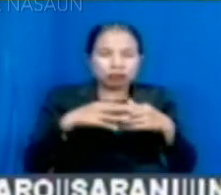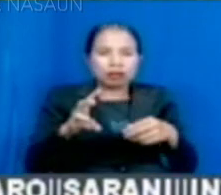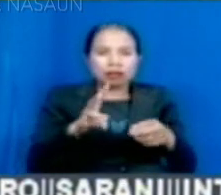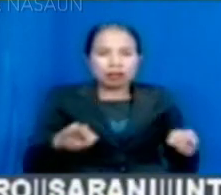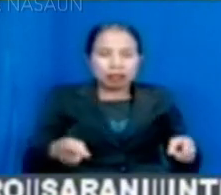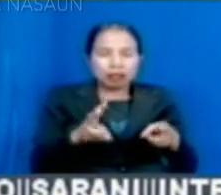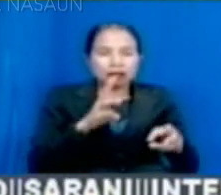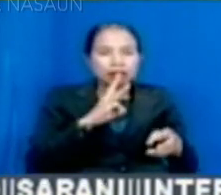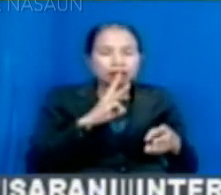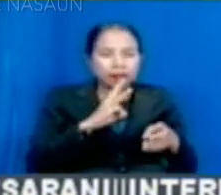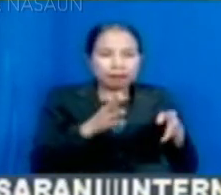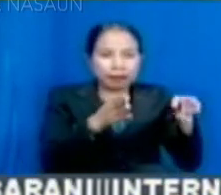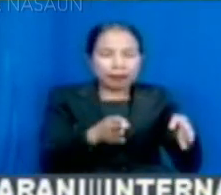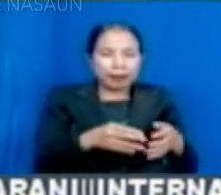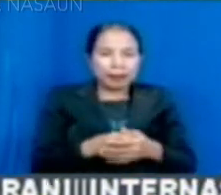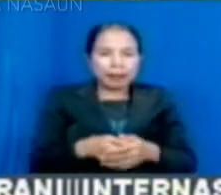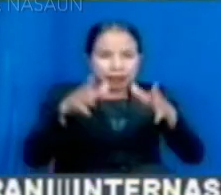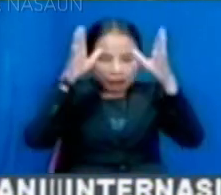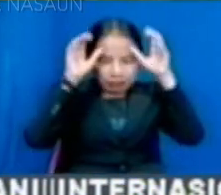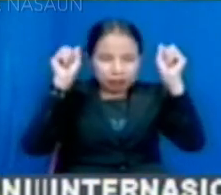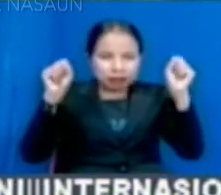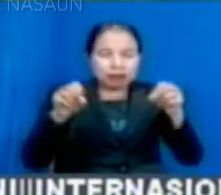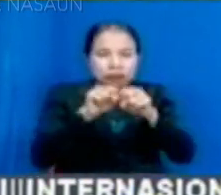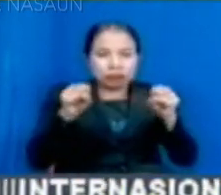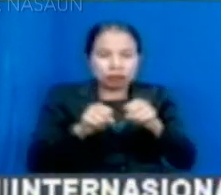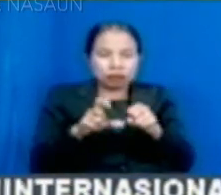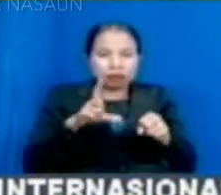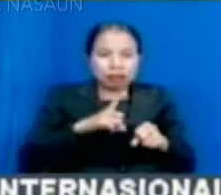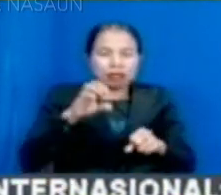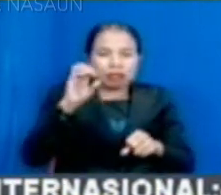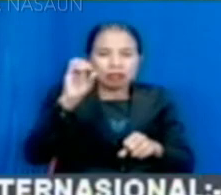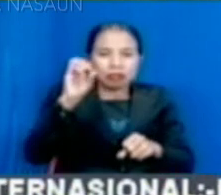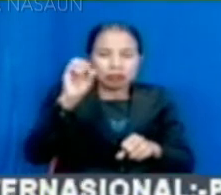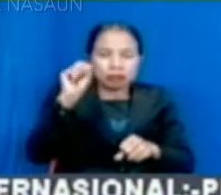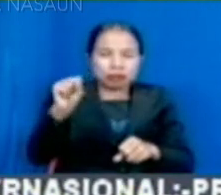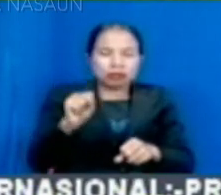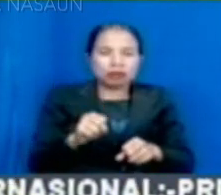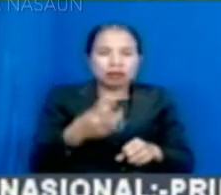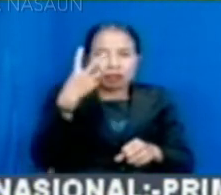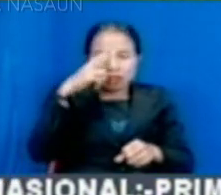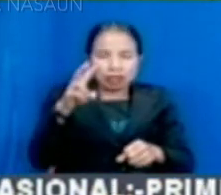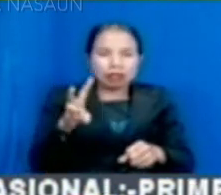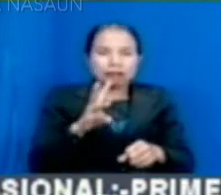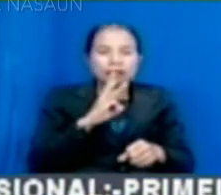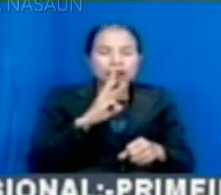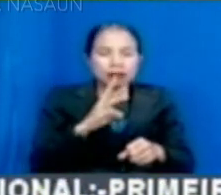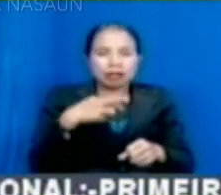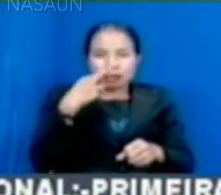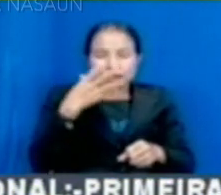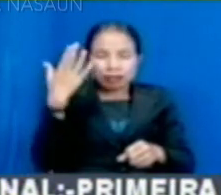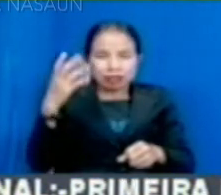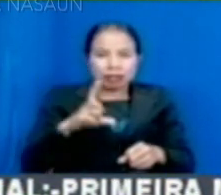Presidente da Associação Esquema Irrigação Sucularisula, Carlos Antônio Pinto, nebe controlo ba irrigação natar e